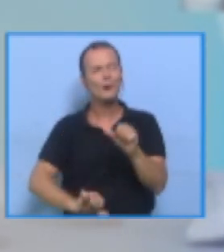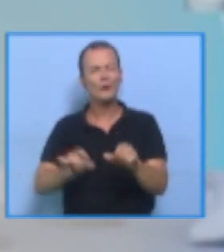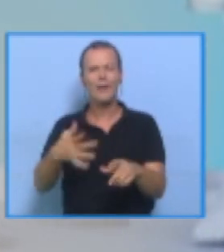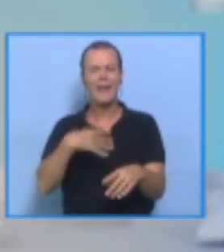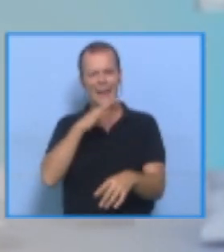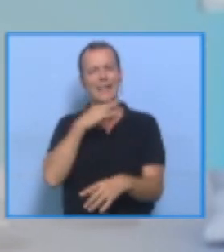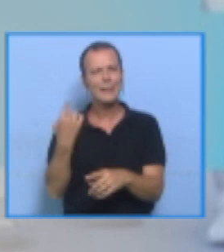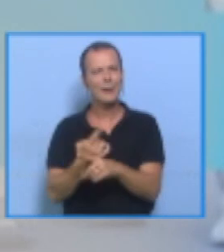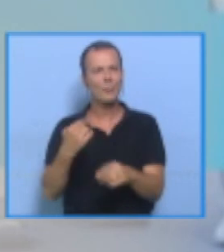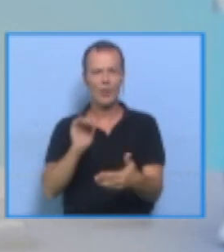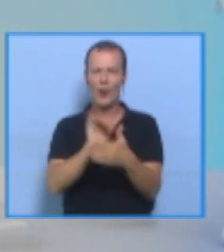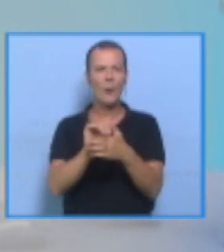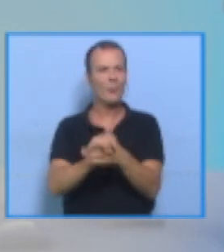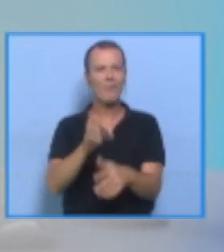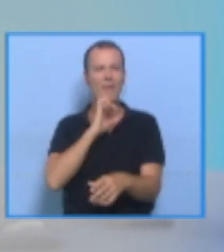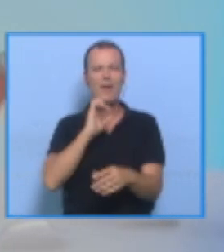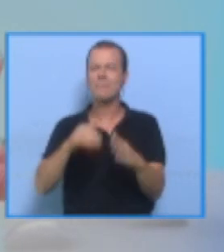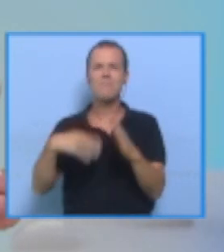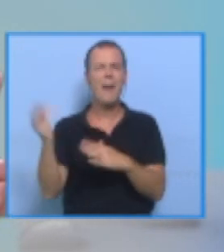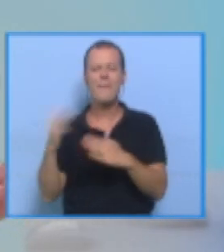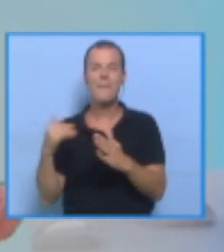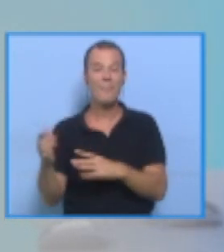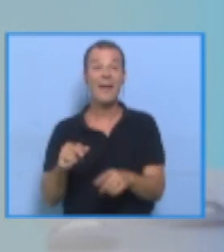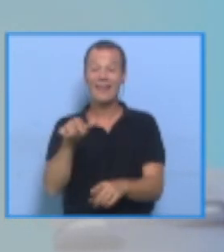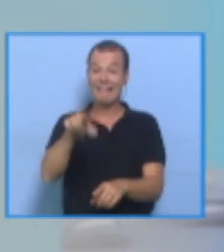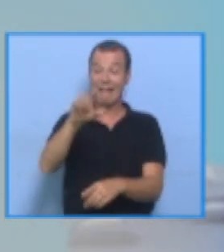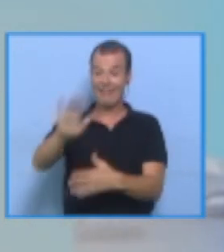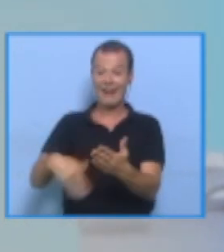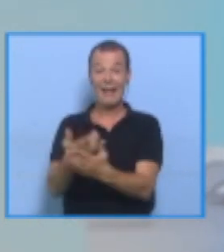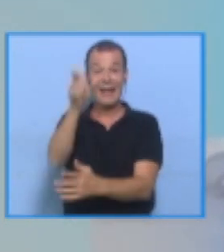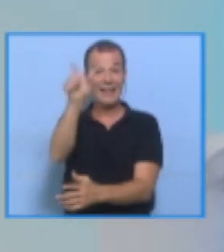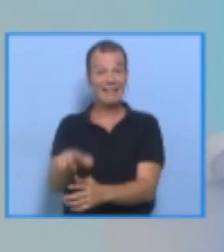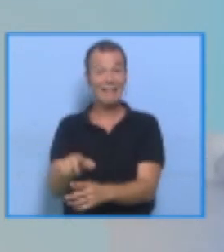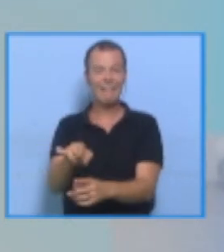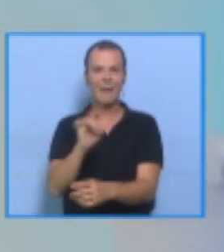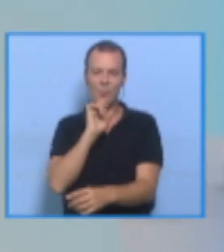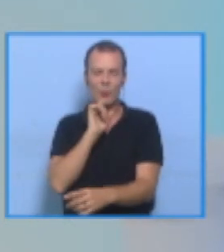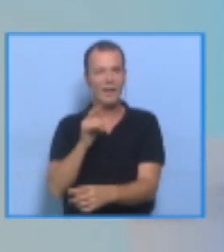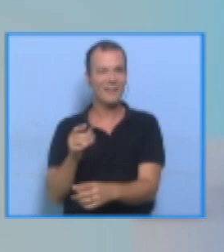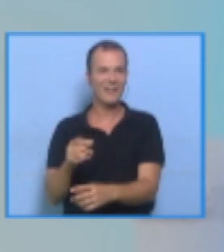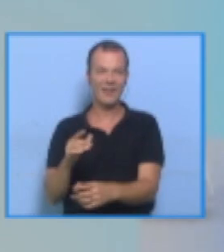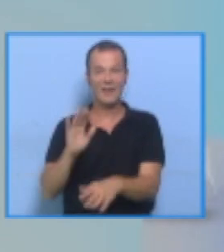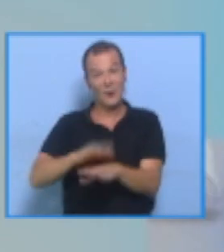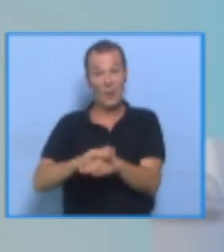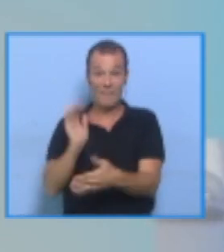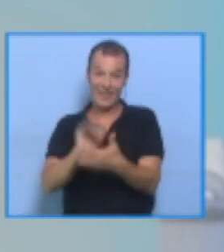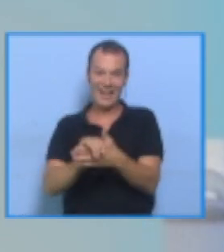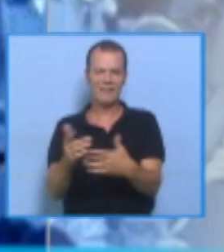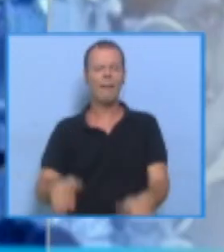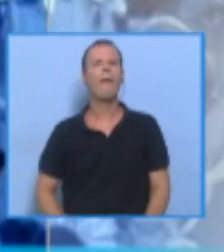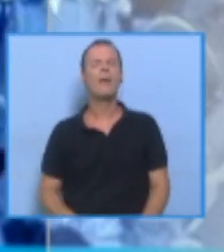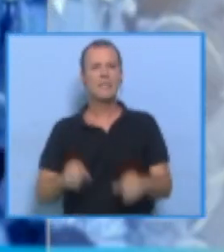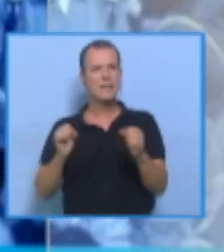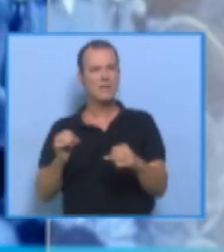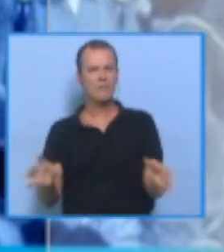os pontos da Carta dos Bispos e diríamos que podia ser a candidata a surgir dessa carta. Um grande alinhamento com a